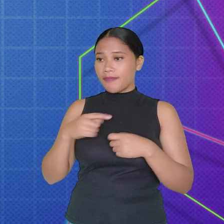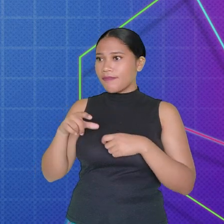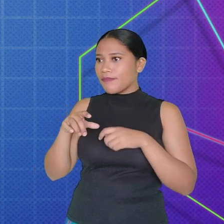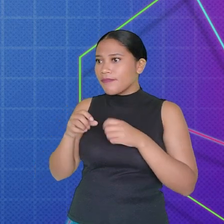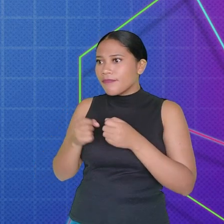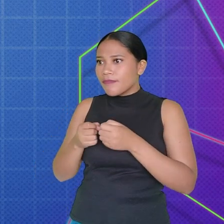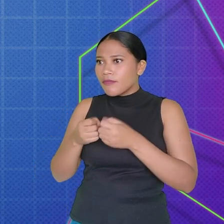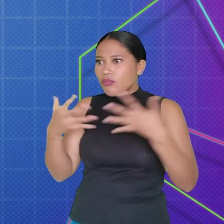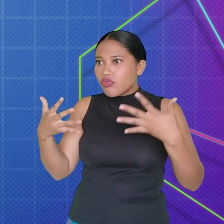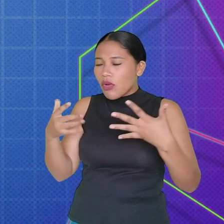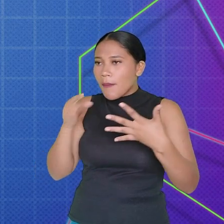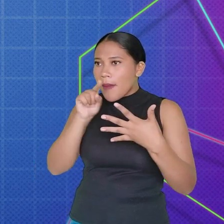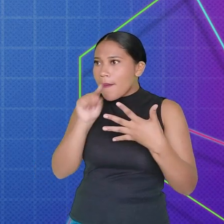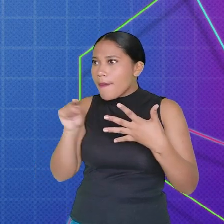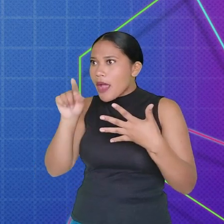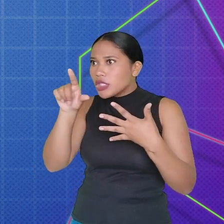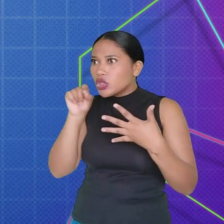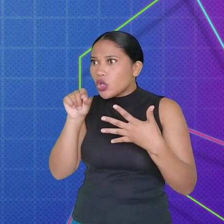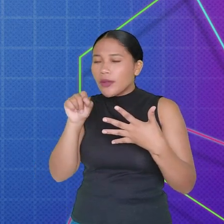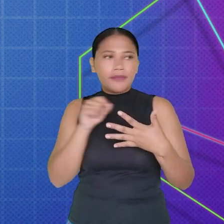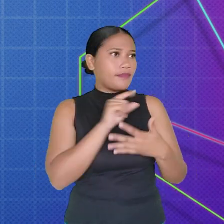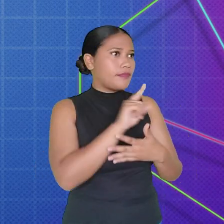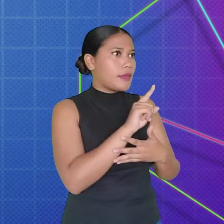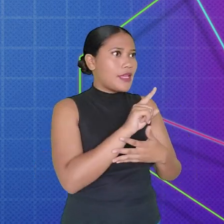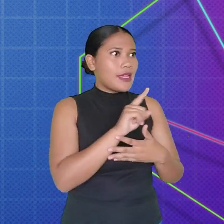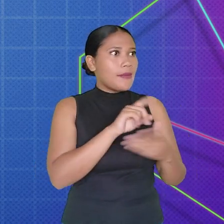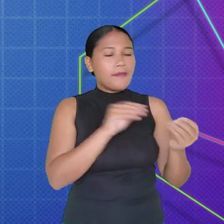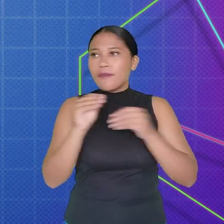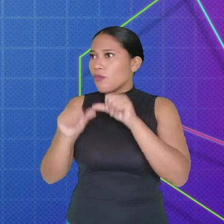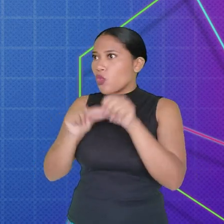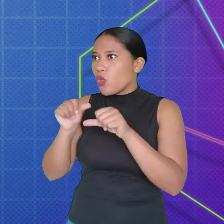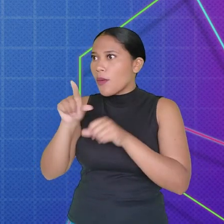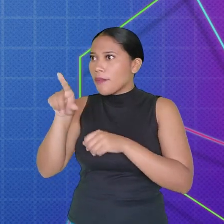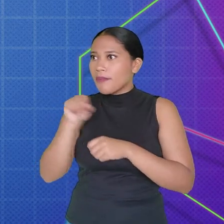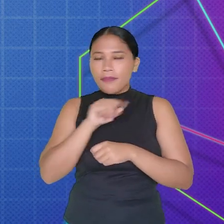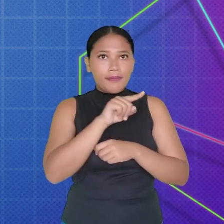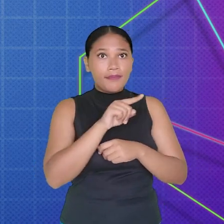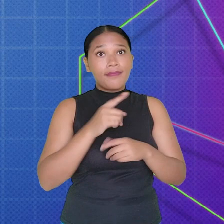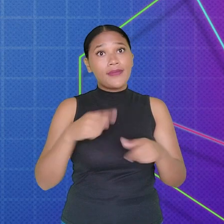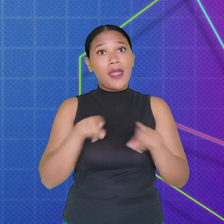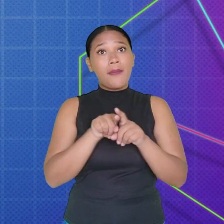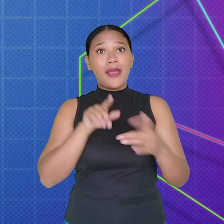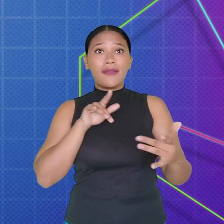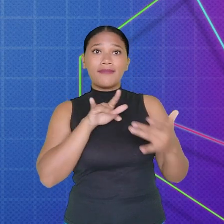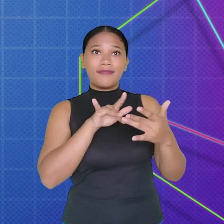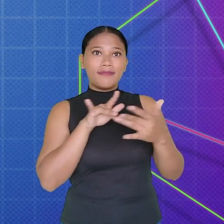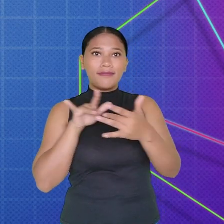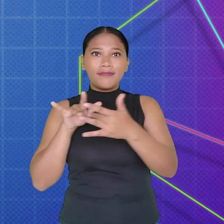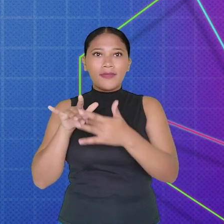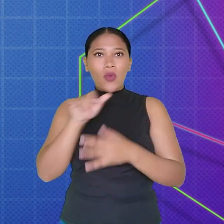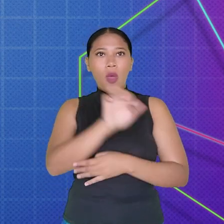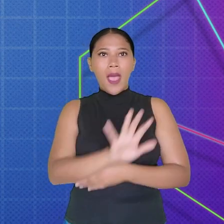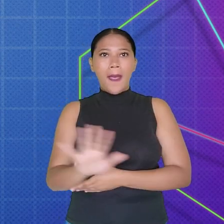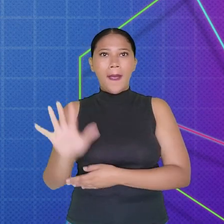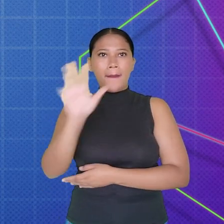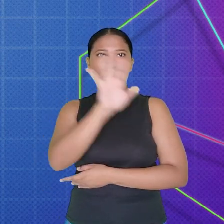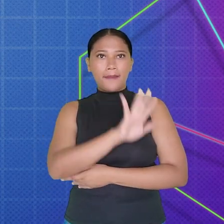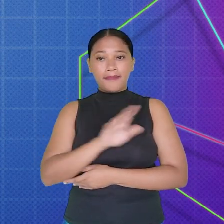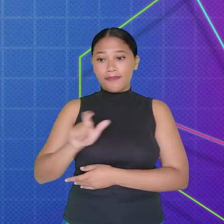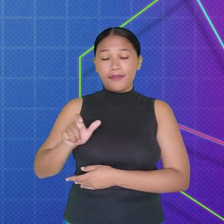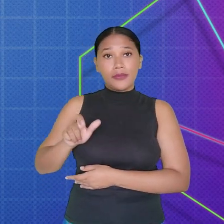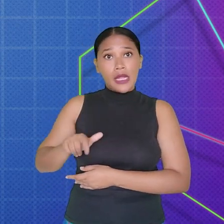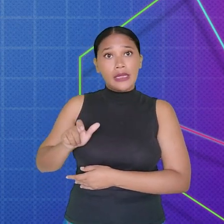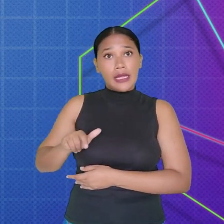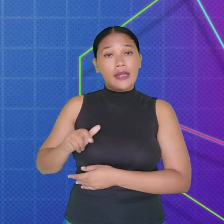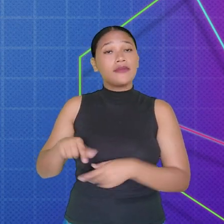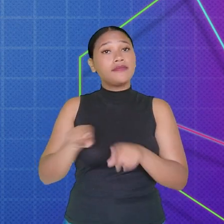inventário e usar diferentes itens em diferentes situações. Interatividade com o ambiente. As teclas de entrada